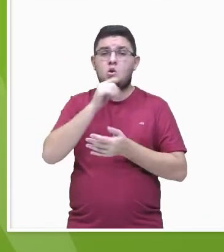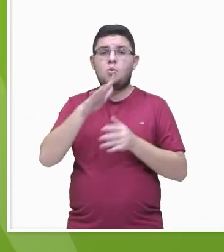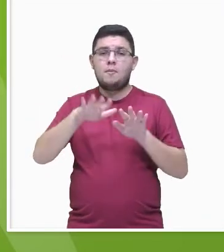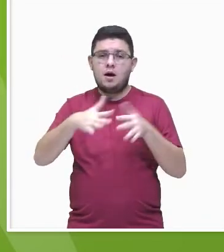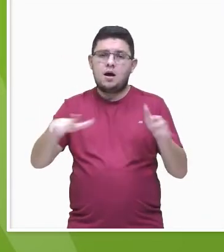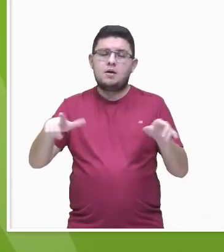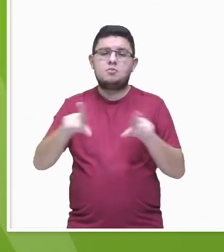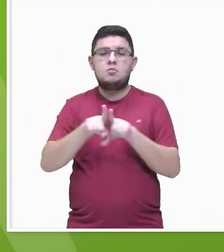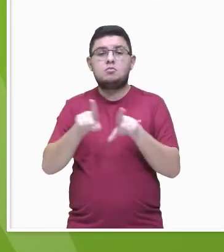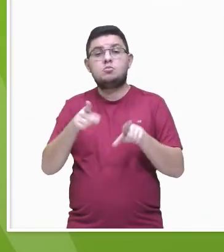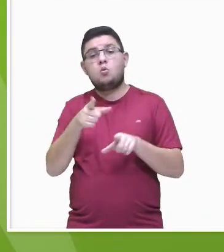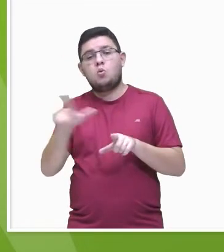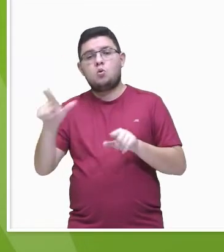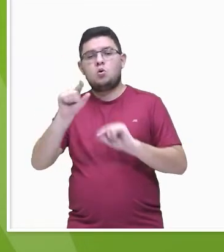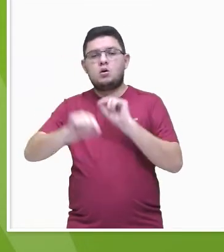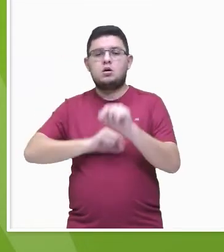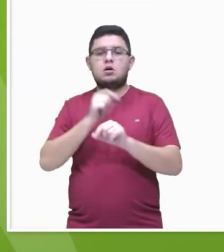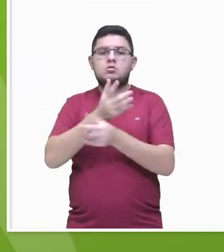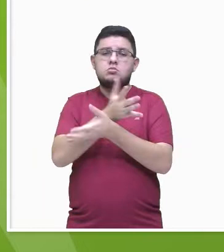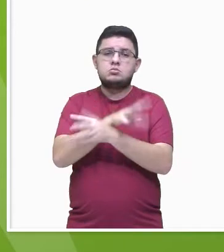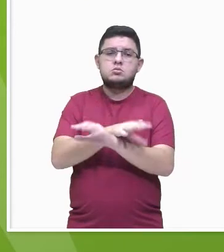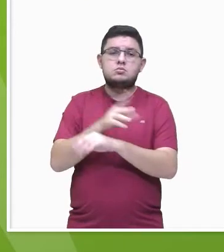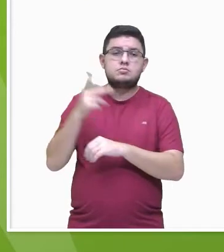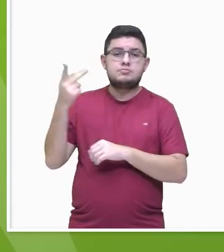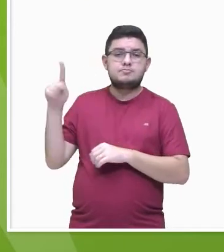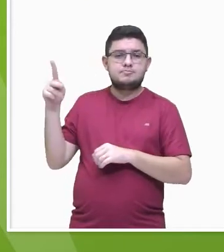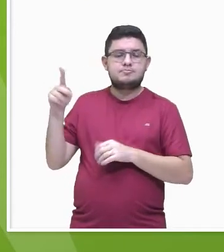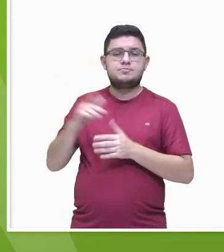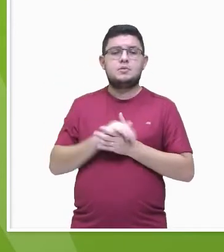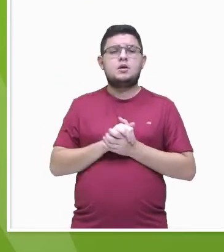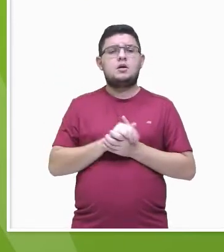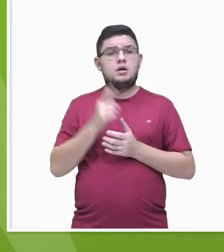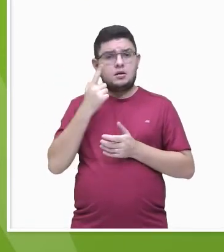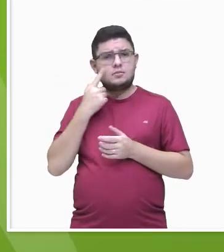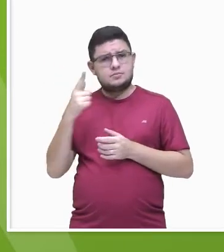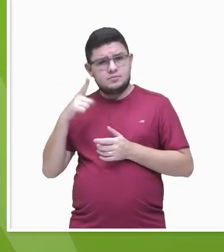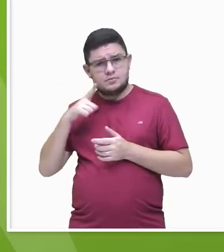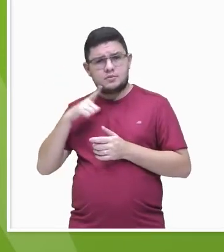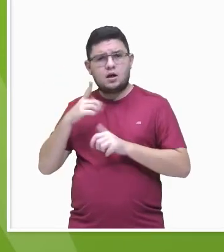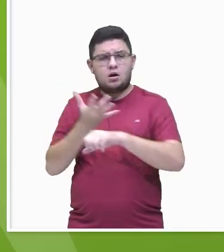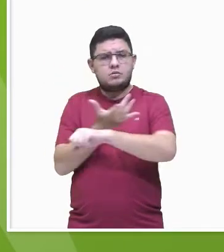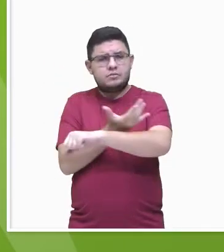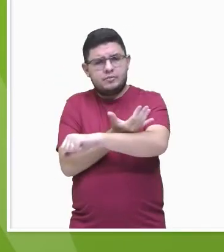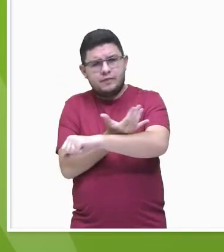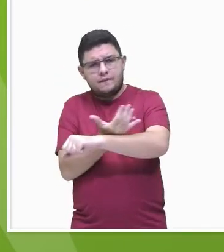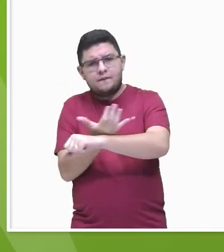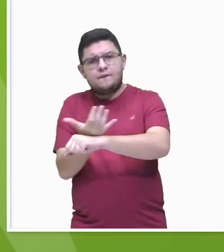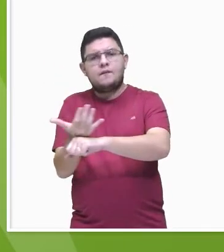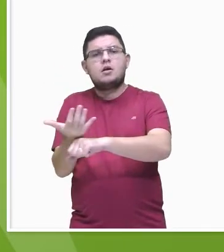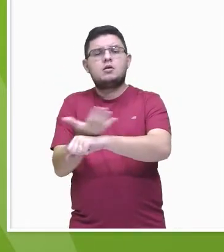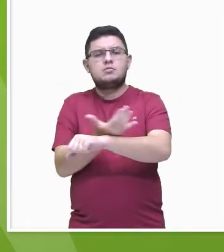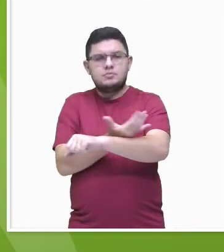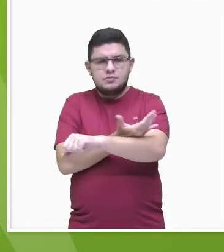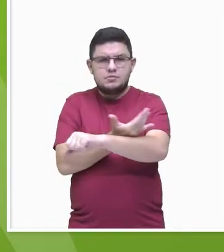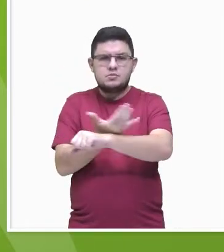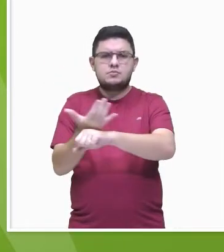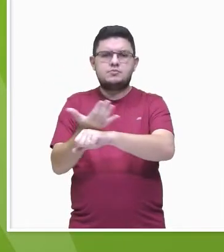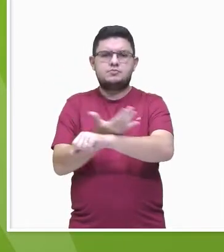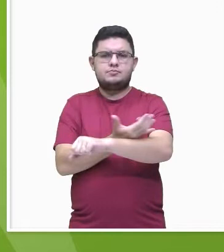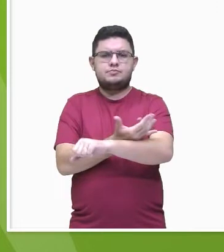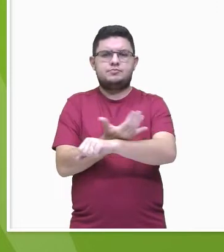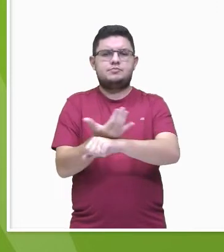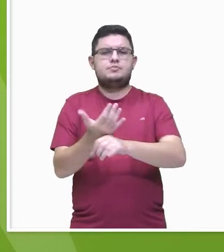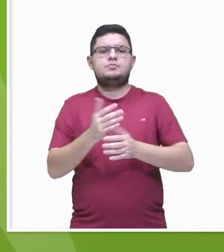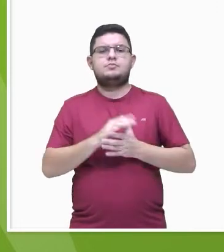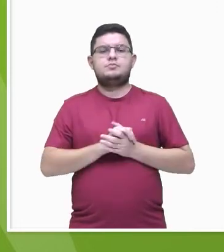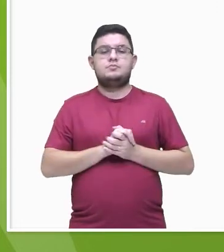espinhos, como diz aí o nome do grupo, desses animais que possuem a pele coberta por espinhos. E